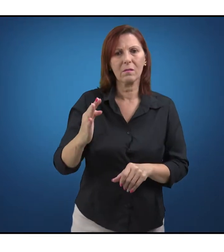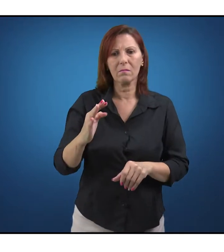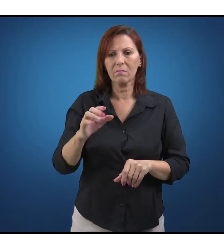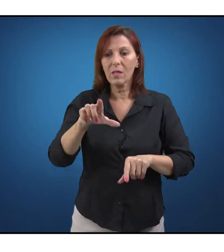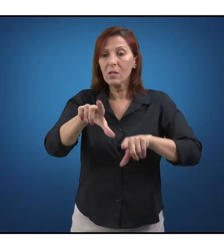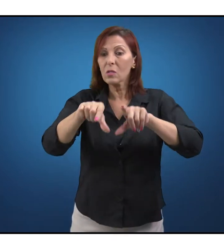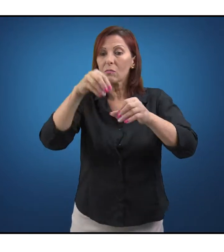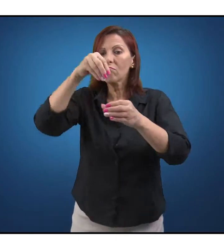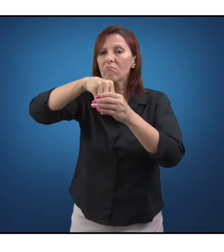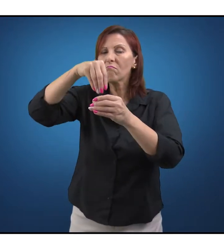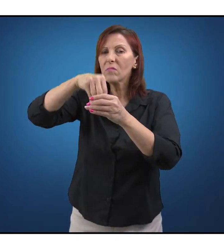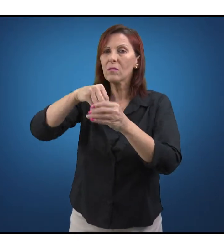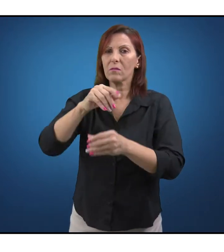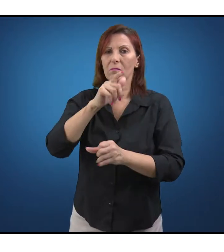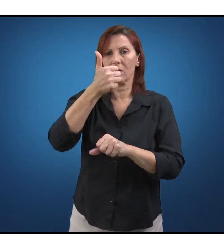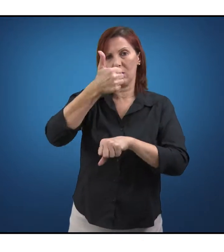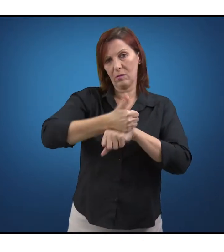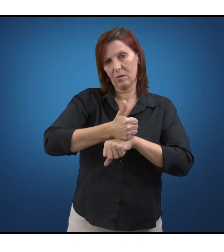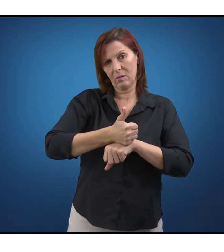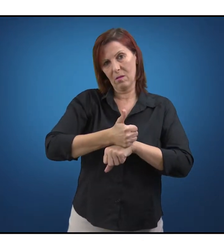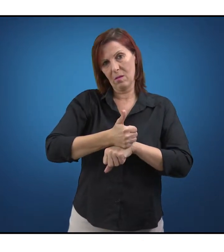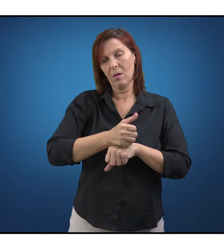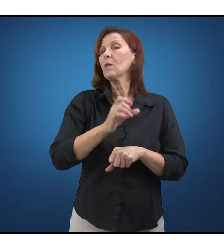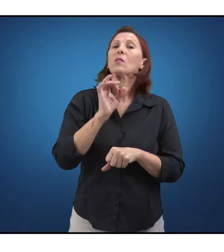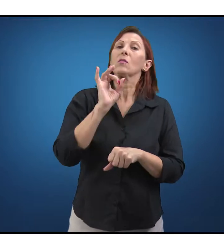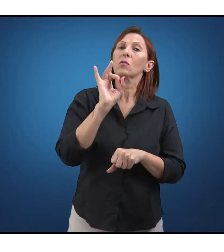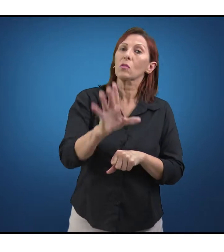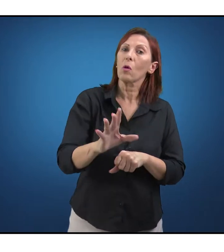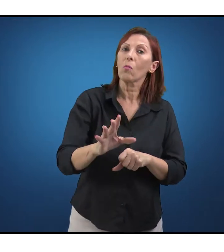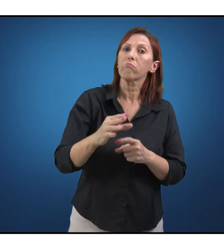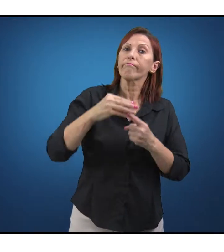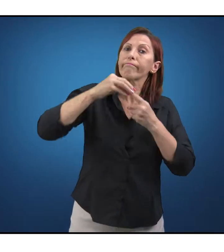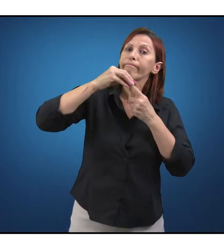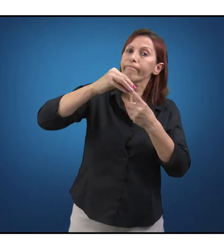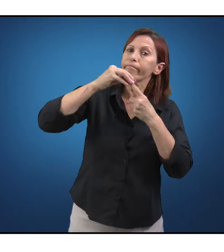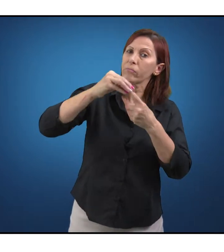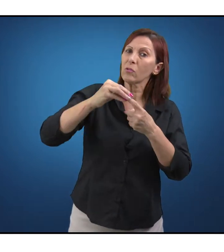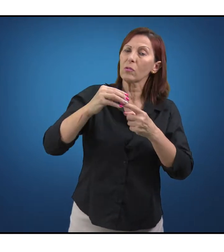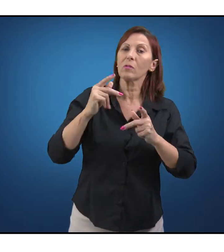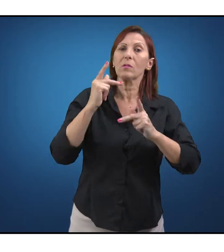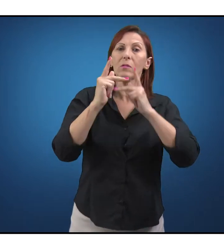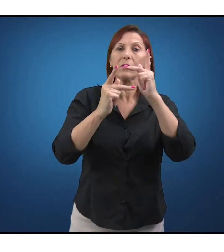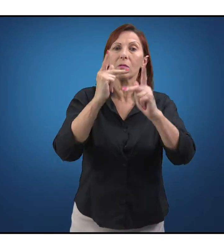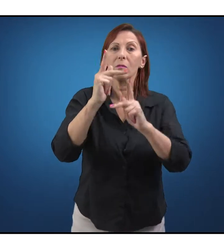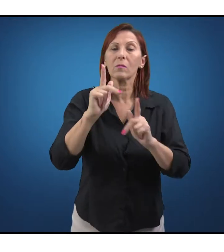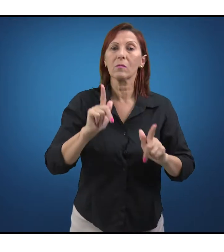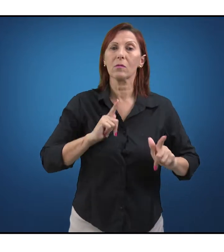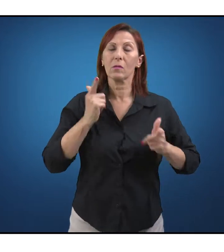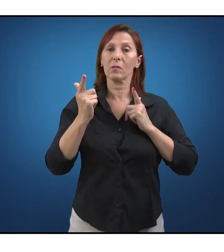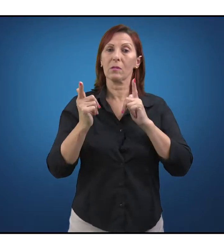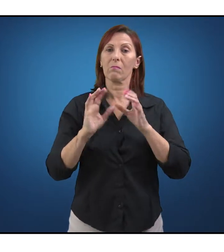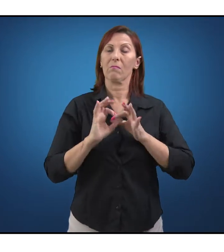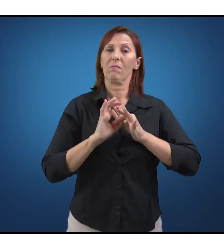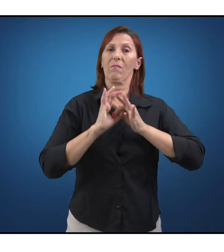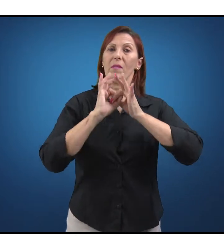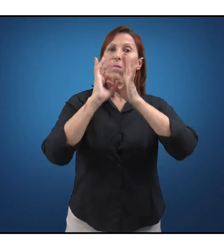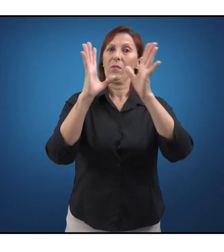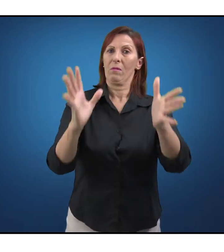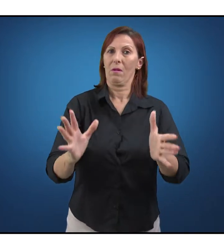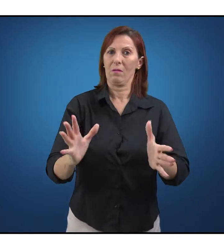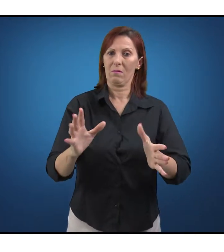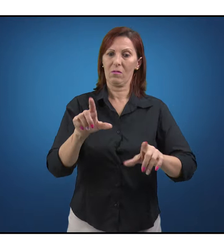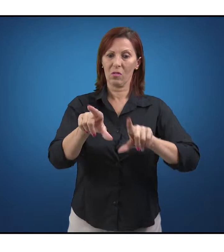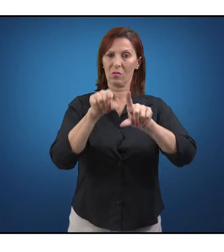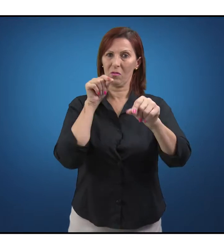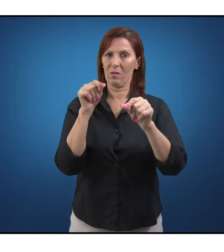para diretores, né? Que é apenas um princípio do processo de gestão educacional democrático, né? O